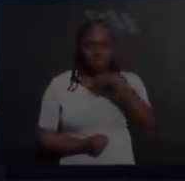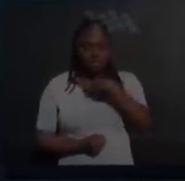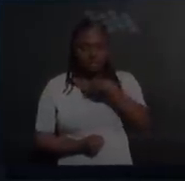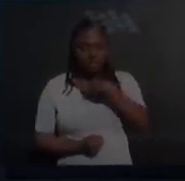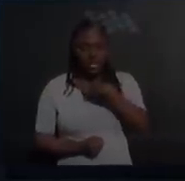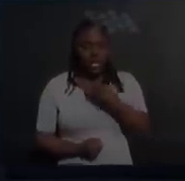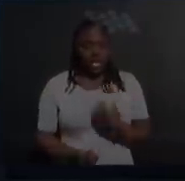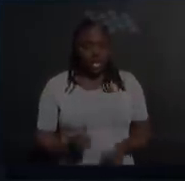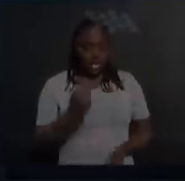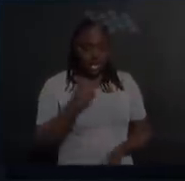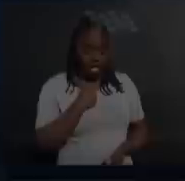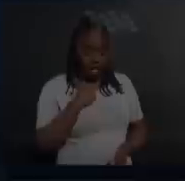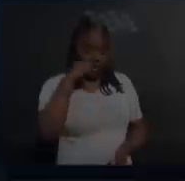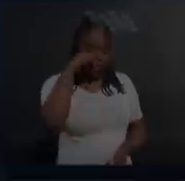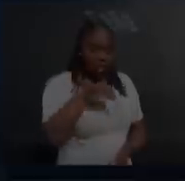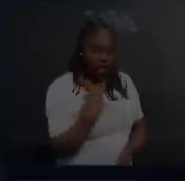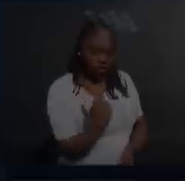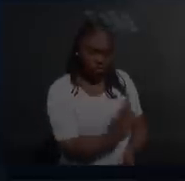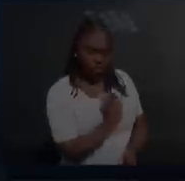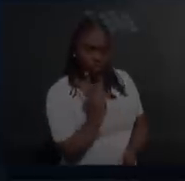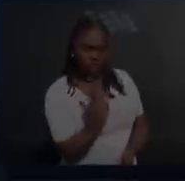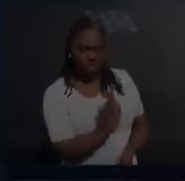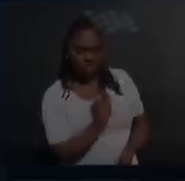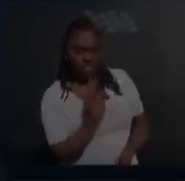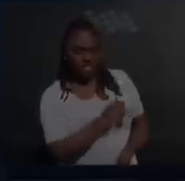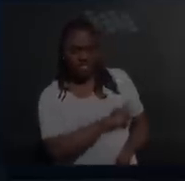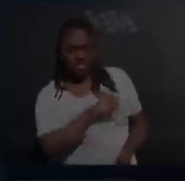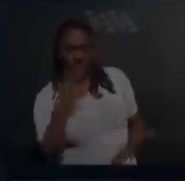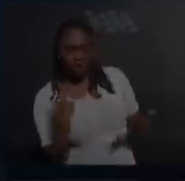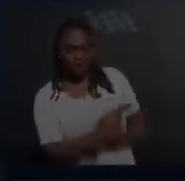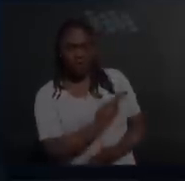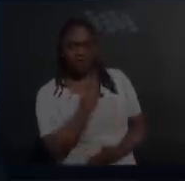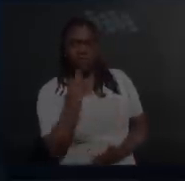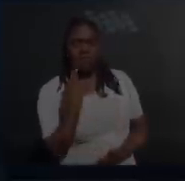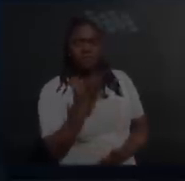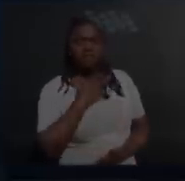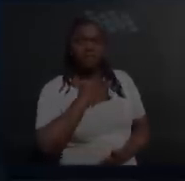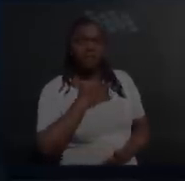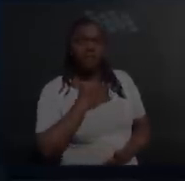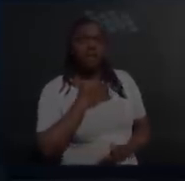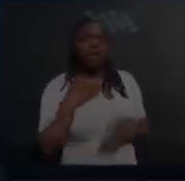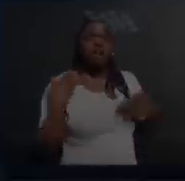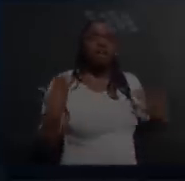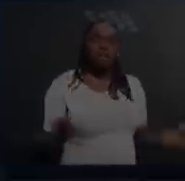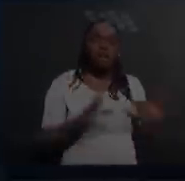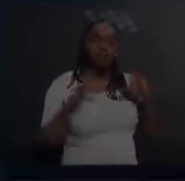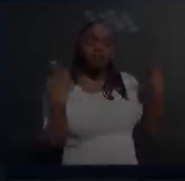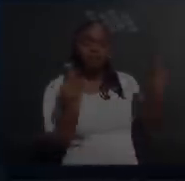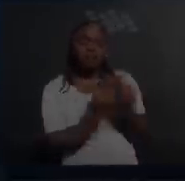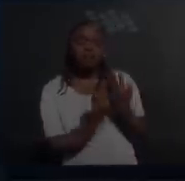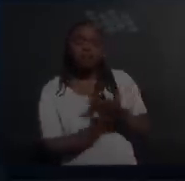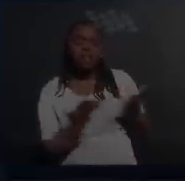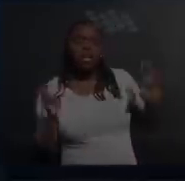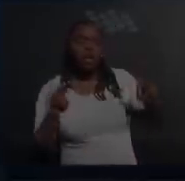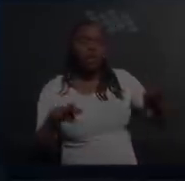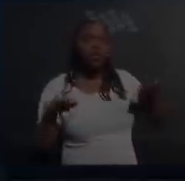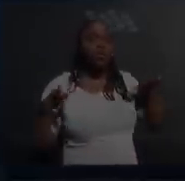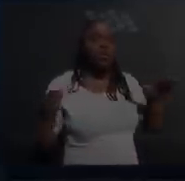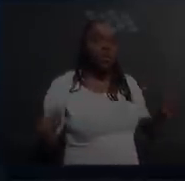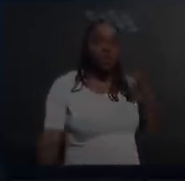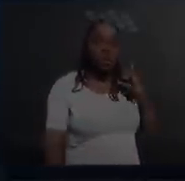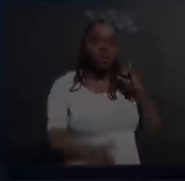Eu vou ficar aqui sozinha? E se alguma coisa acontecer e eu perder da minha família, nunca mais encontrar